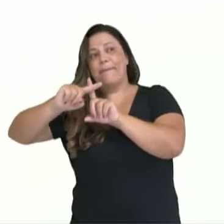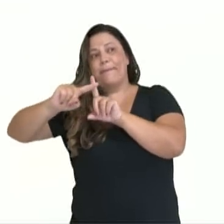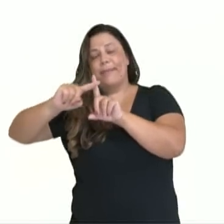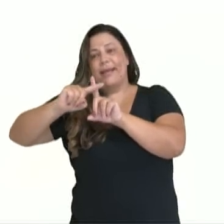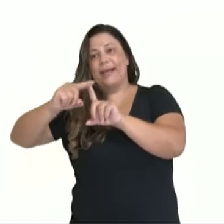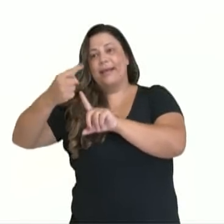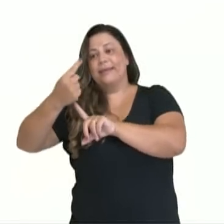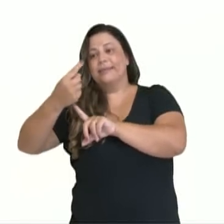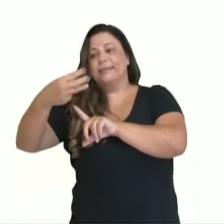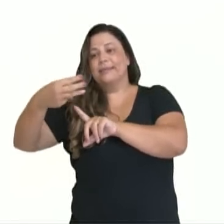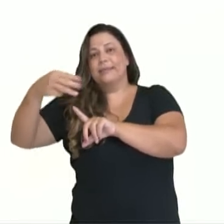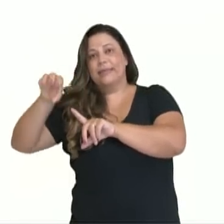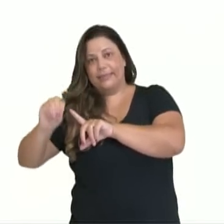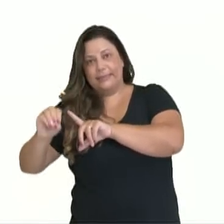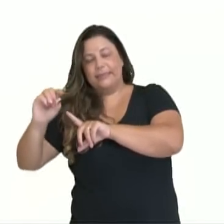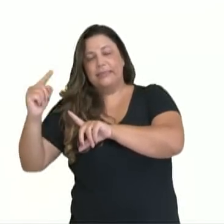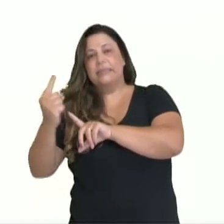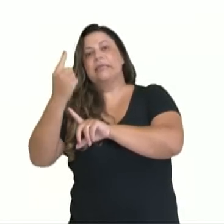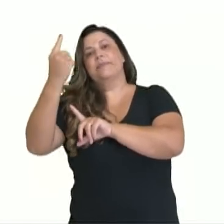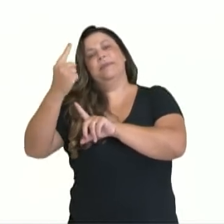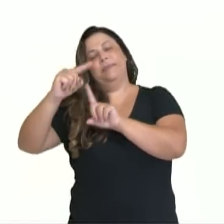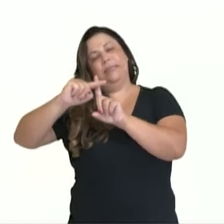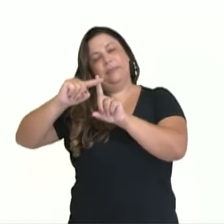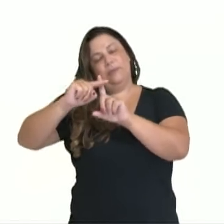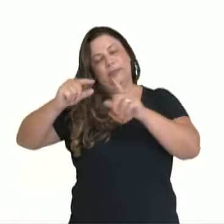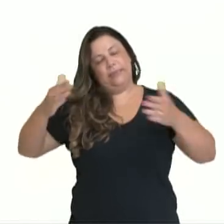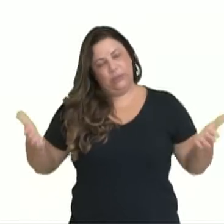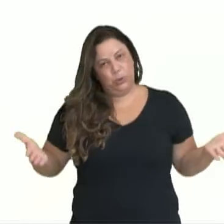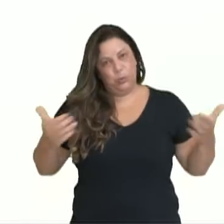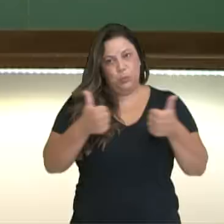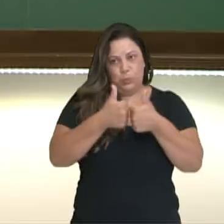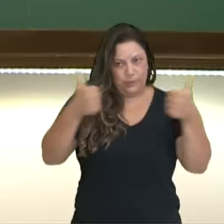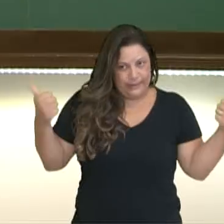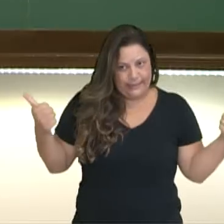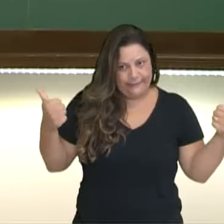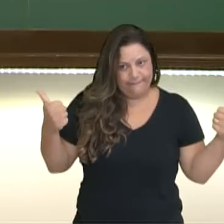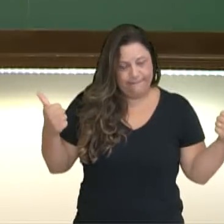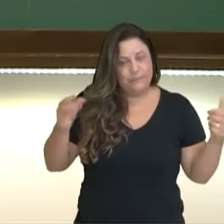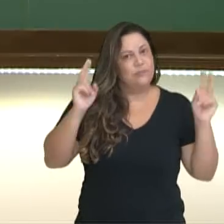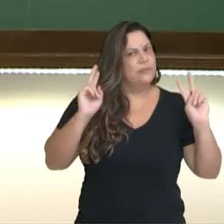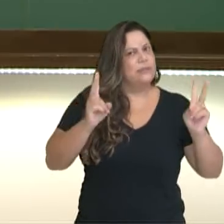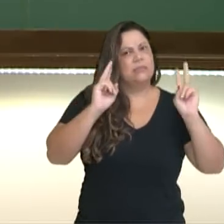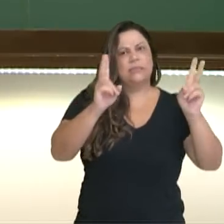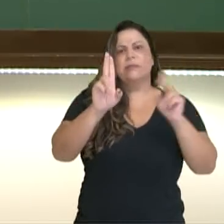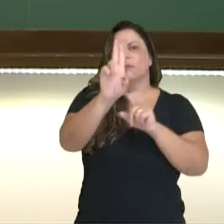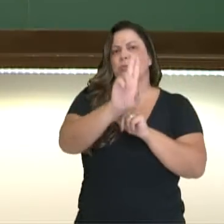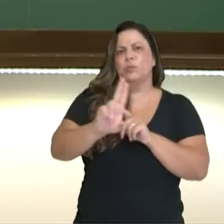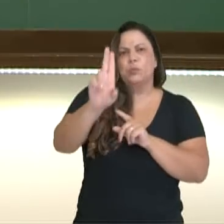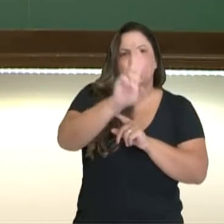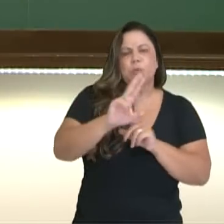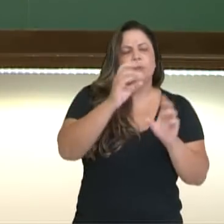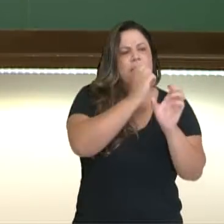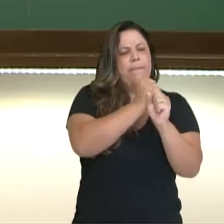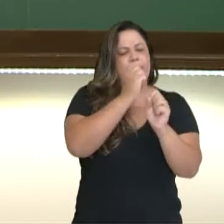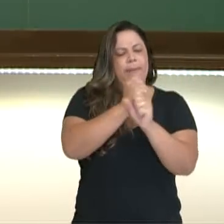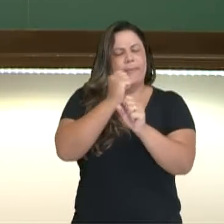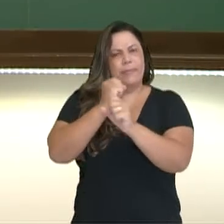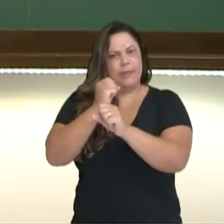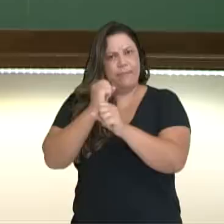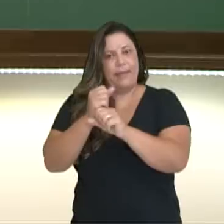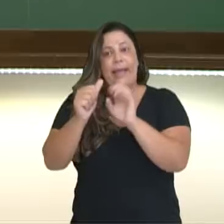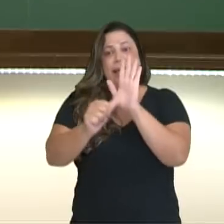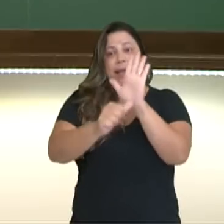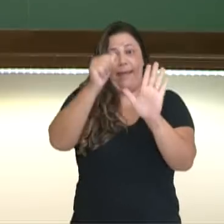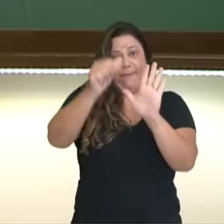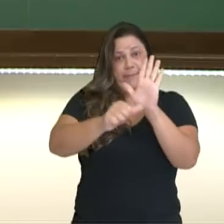que é a primeira determinação positiva, ok? Então, sempre vamos usar aí, para poder calcular a primeira